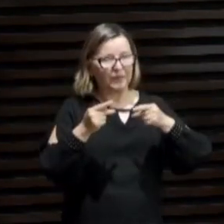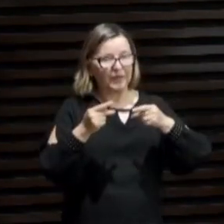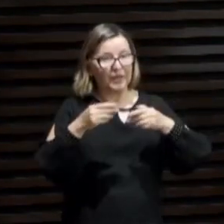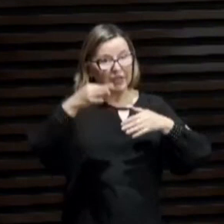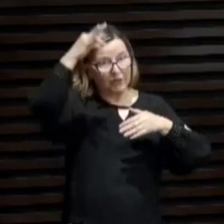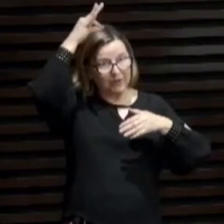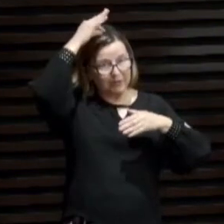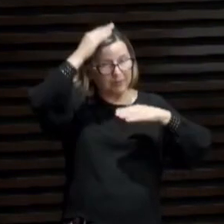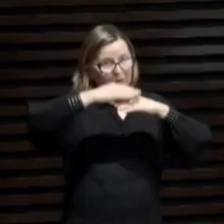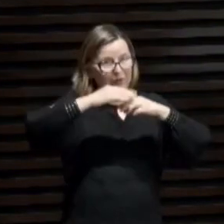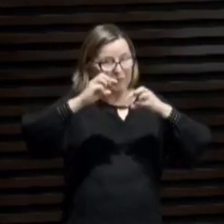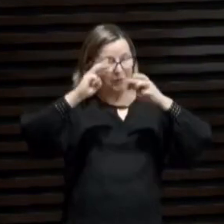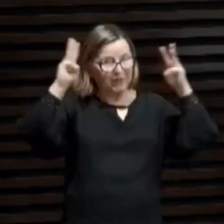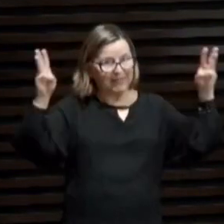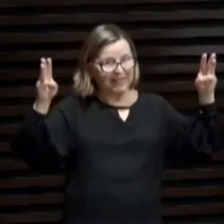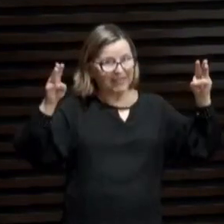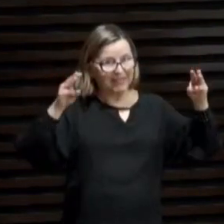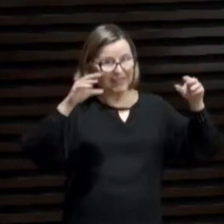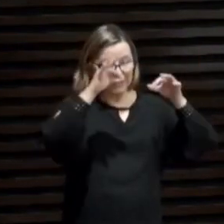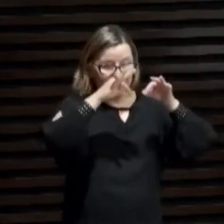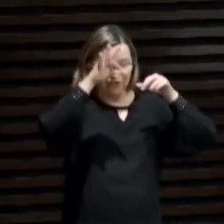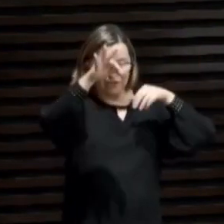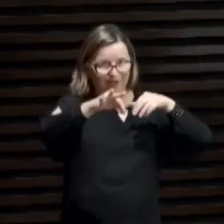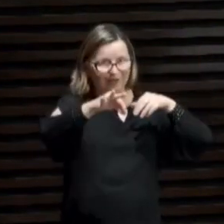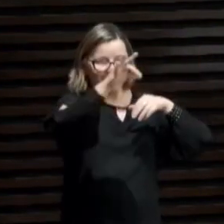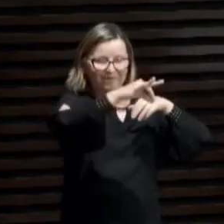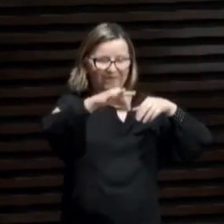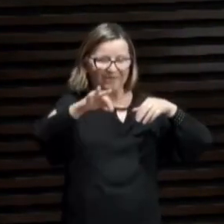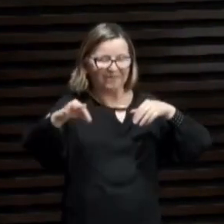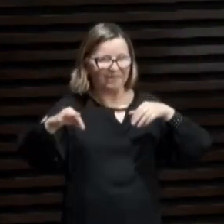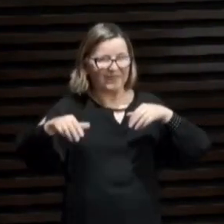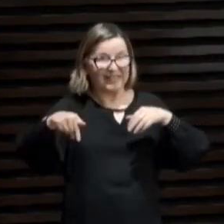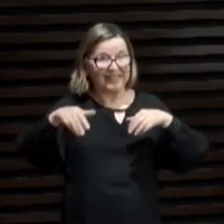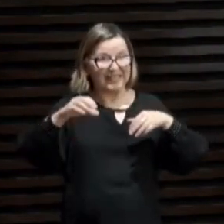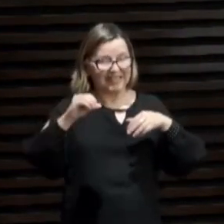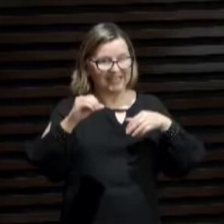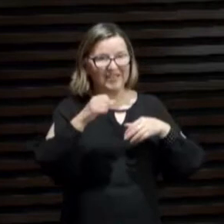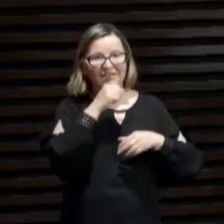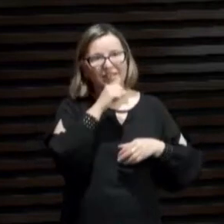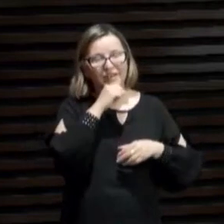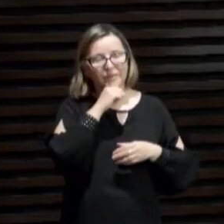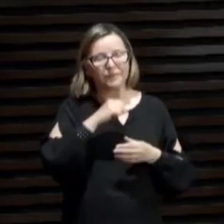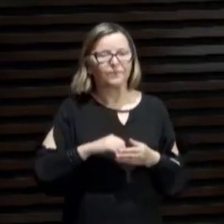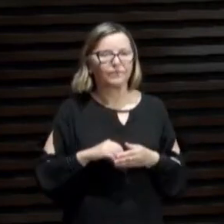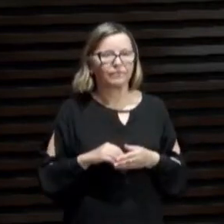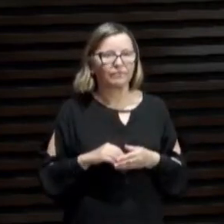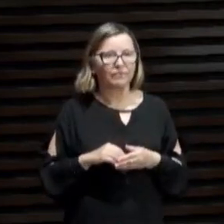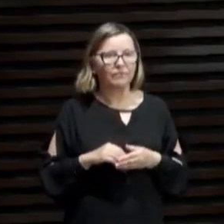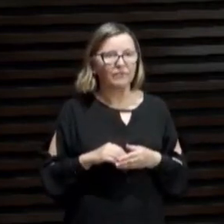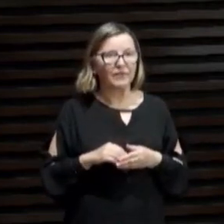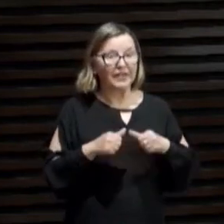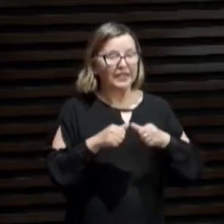o pôs sobre 70 anciãos. Quando o Espírito repousou sobre eles,